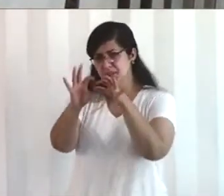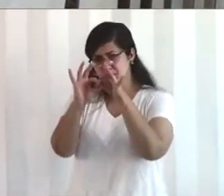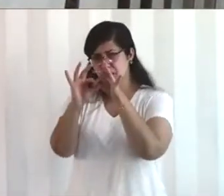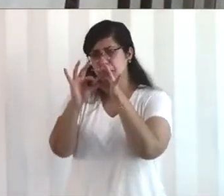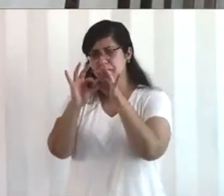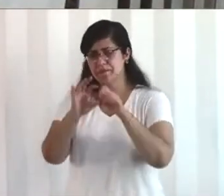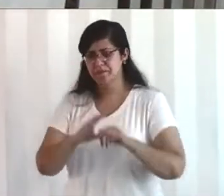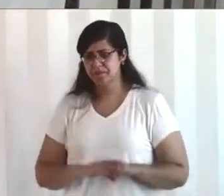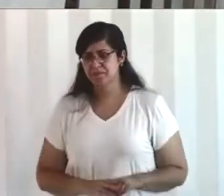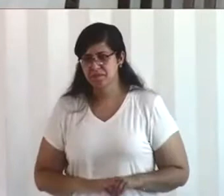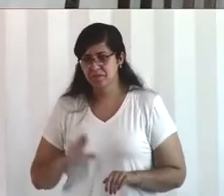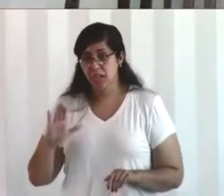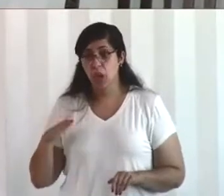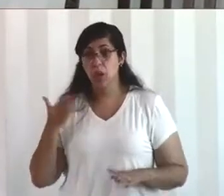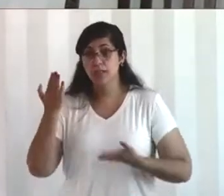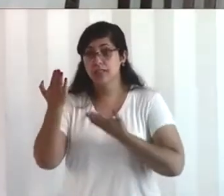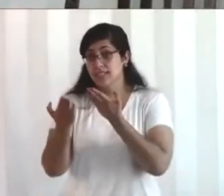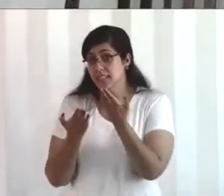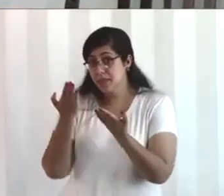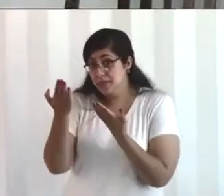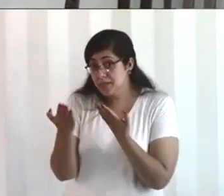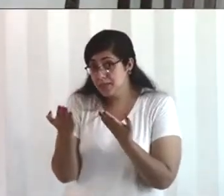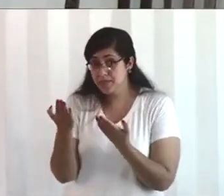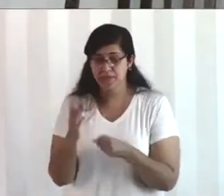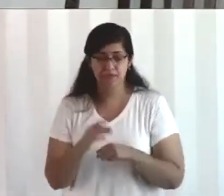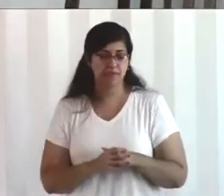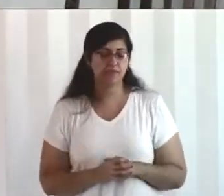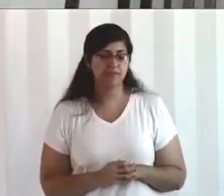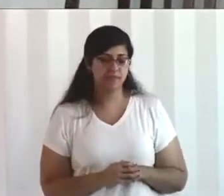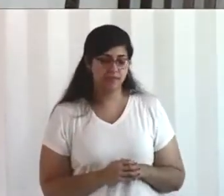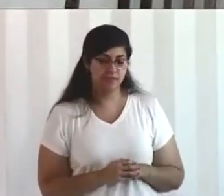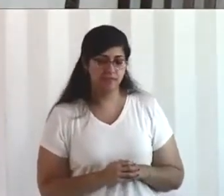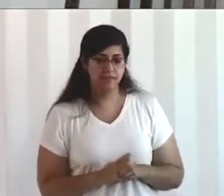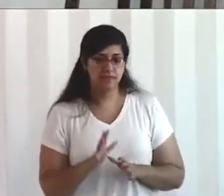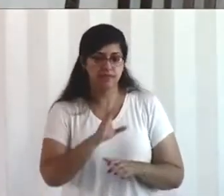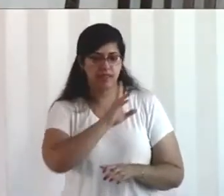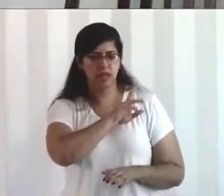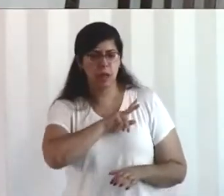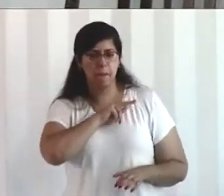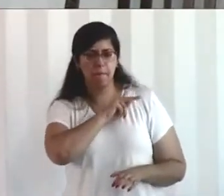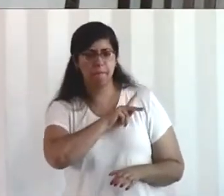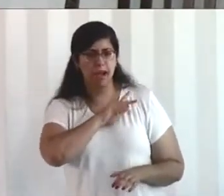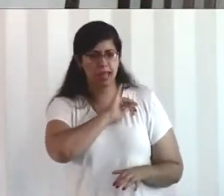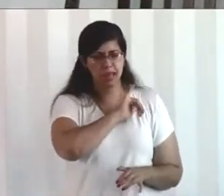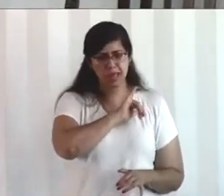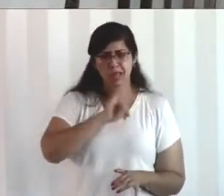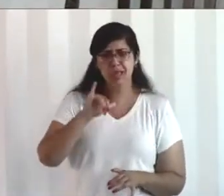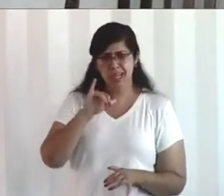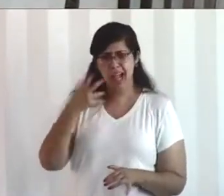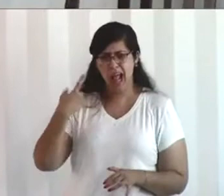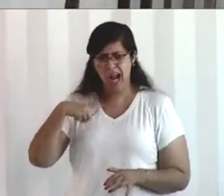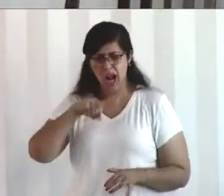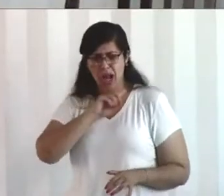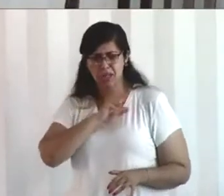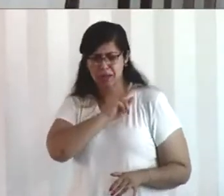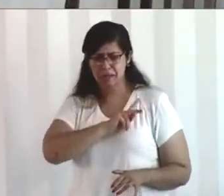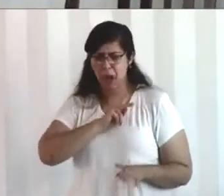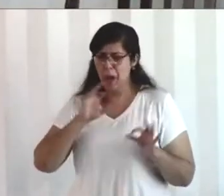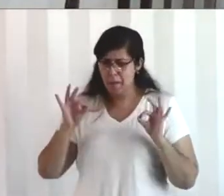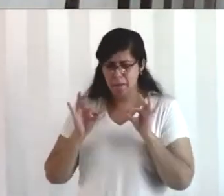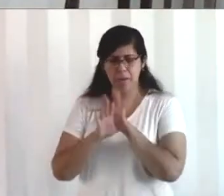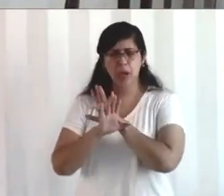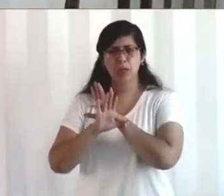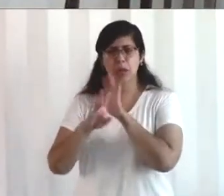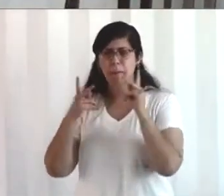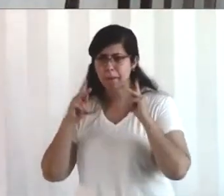No serviço. Foi o que aconteceu com Paulo. A Bíblia diz que ele se entregou totalmente à palavra. Antes